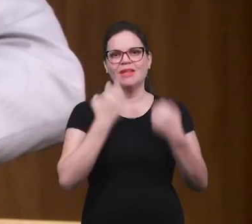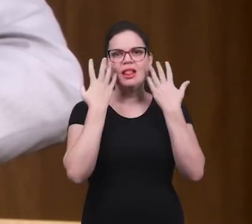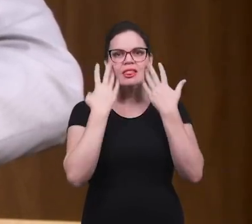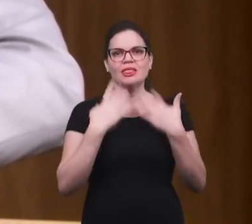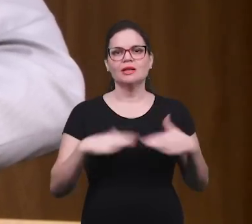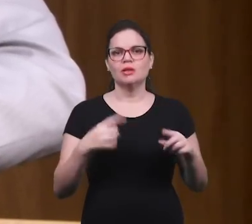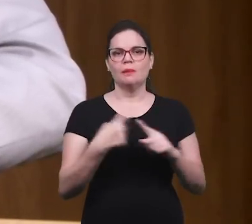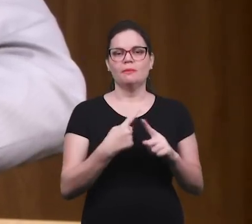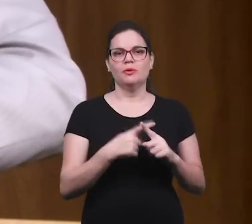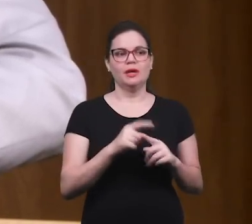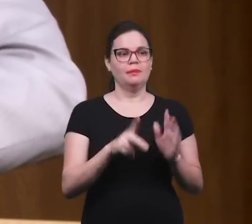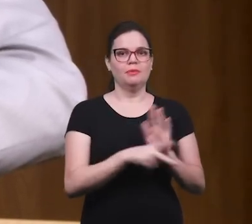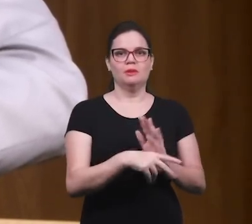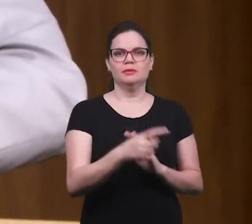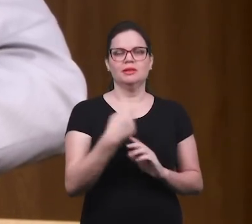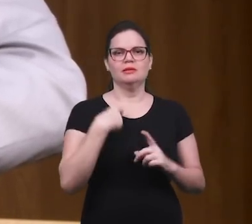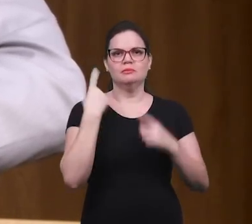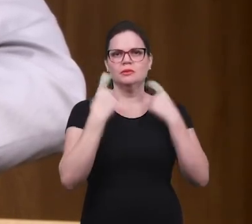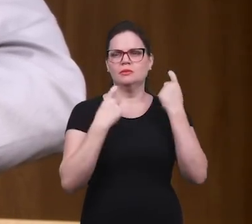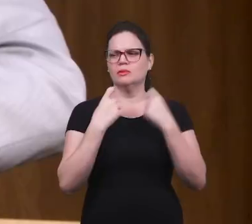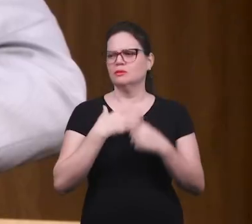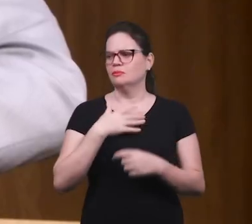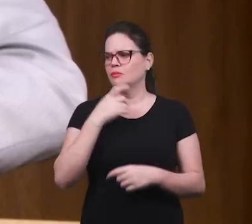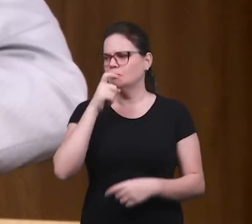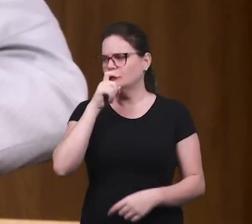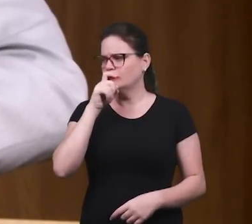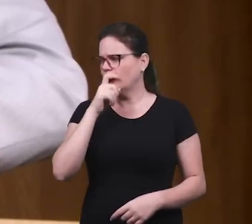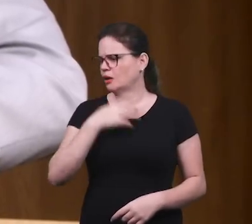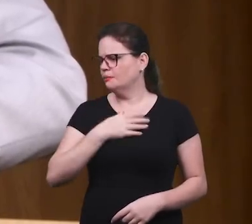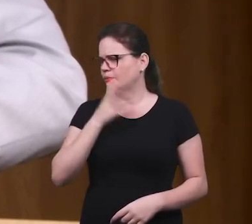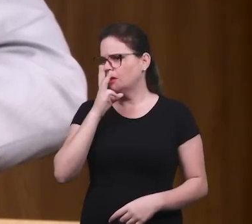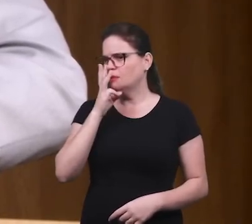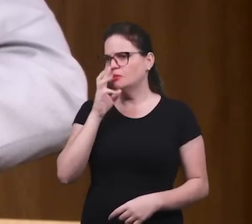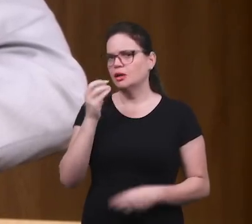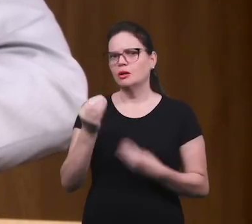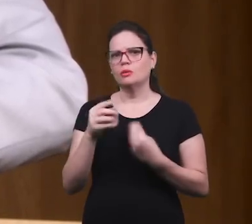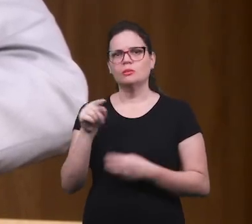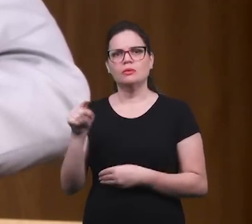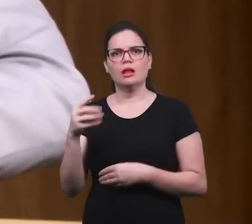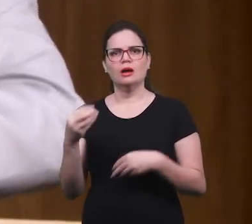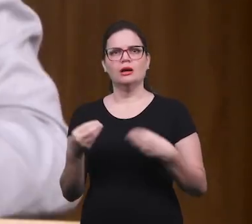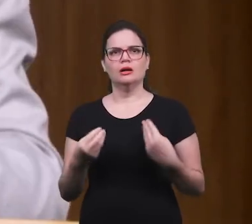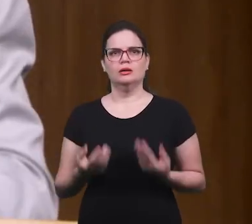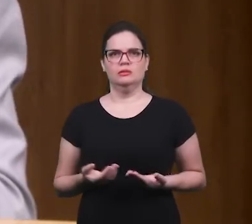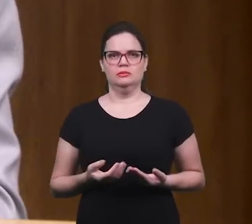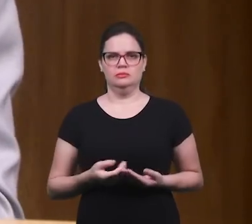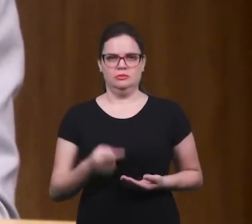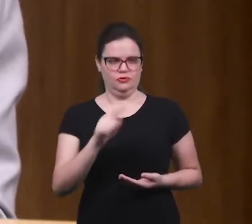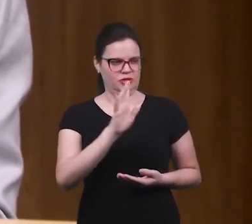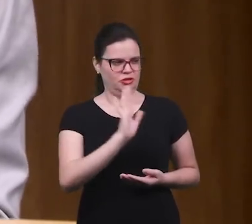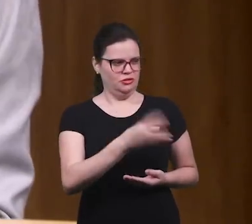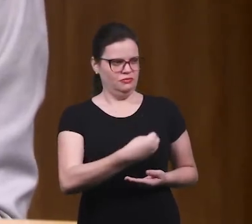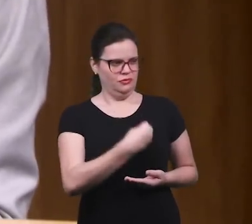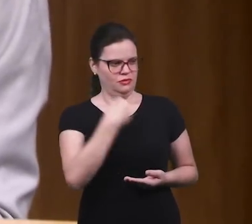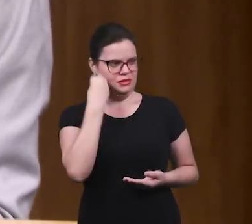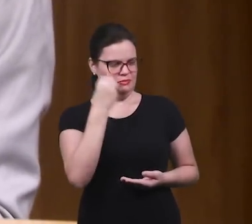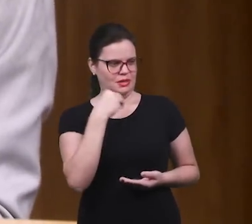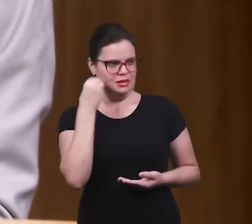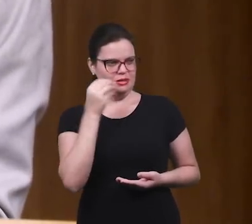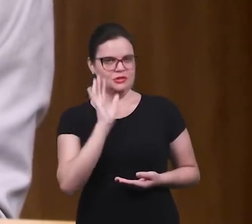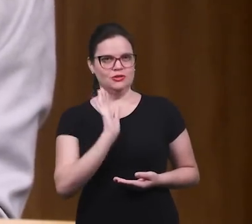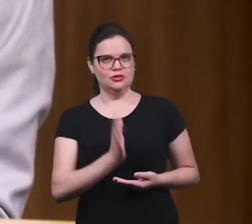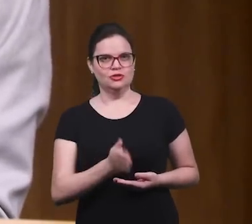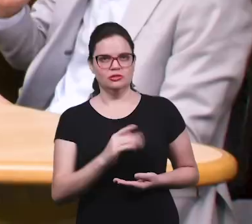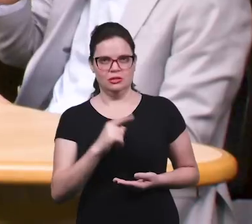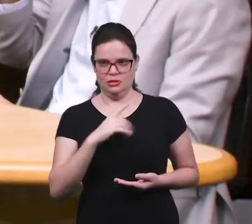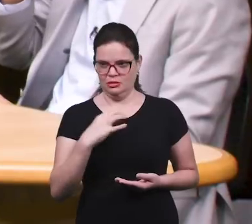preocupado. Como está papai? Como é que está a mamãe? E vocês já passaram por isso? Isso não tem